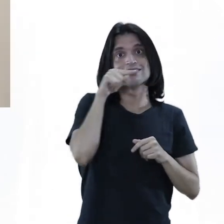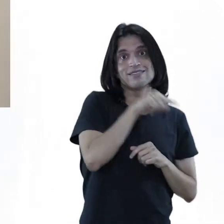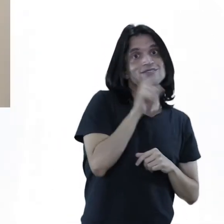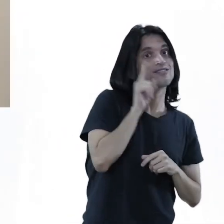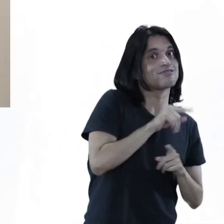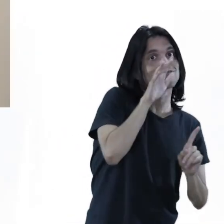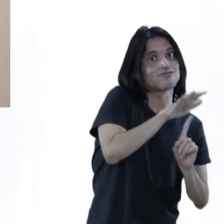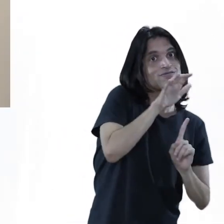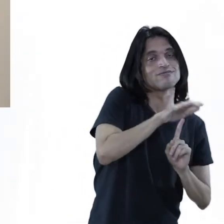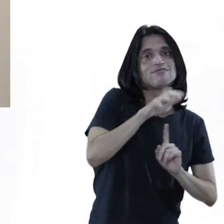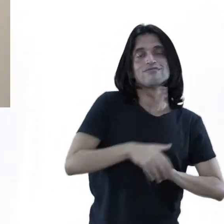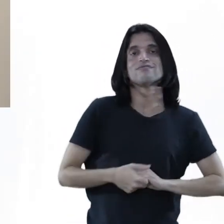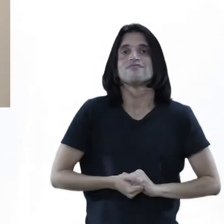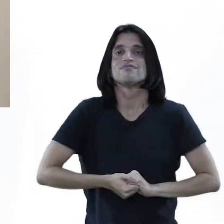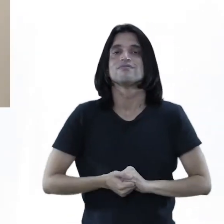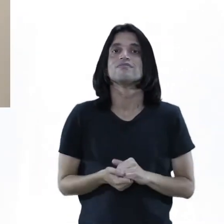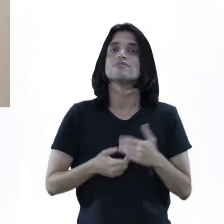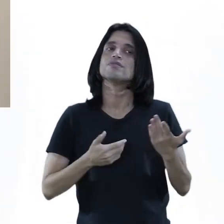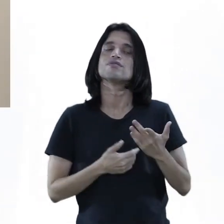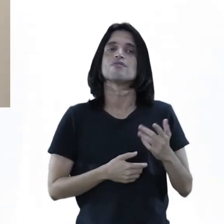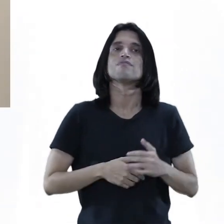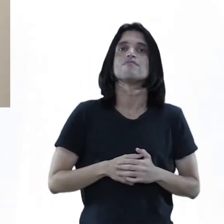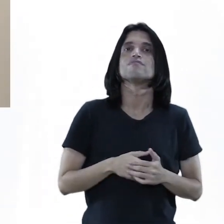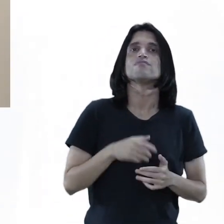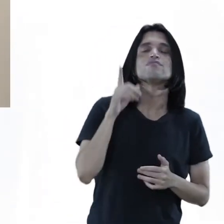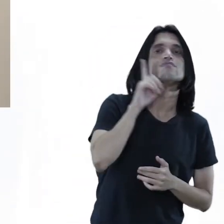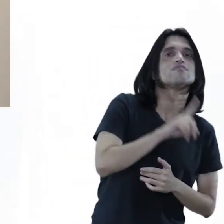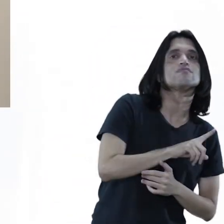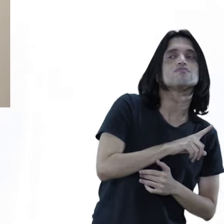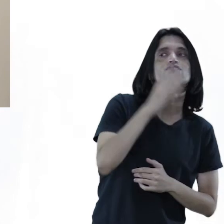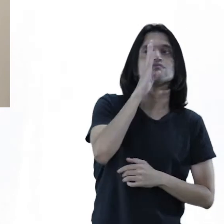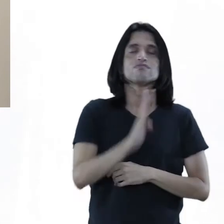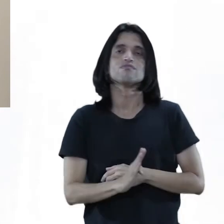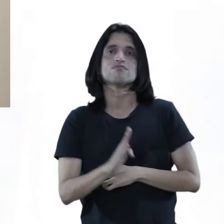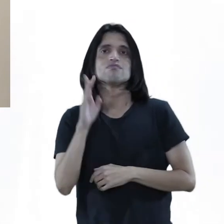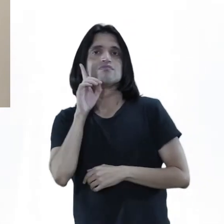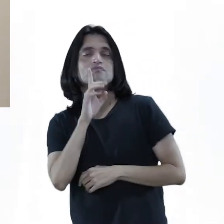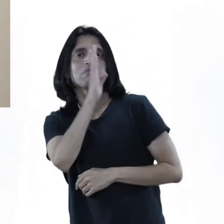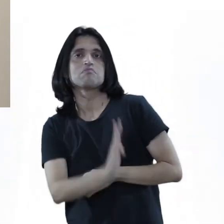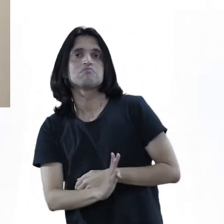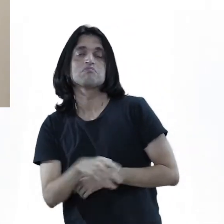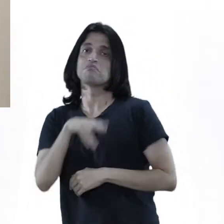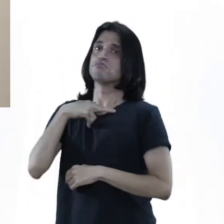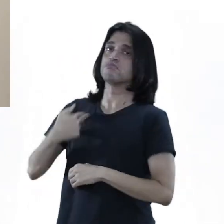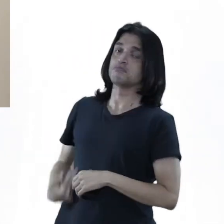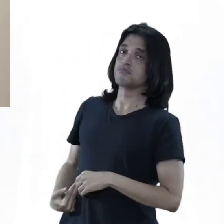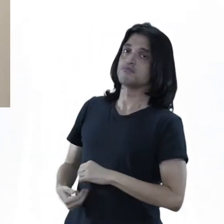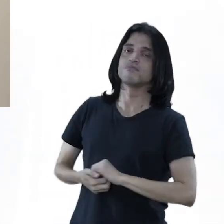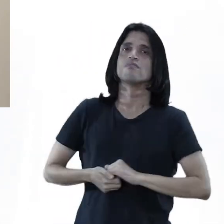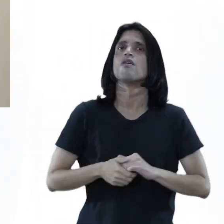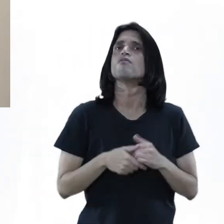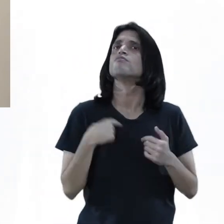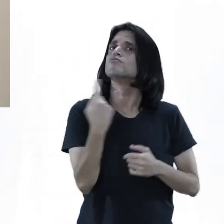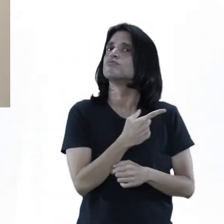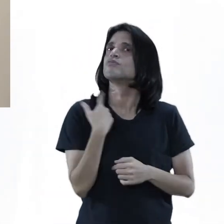Só que nessa relação entre Brasil e Estados Unidos, e Brasil e China, tem uma questão muito importante. Nós,